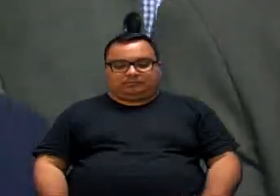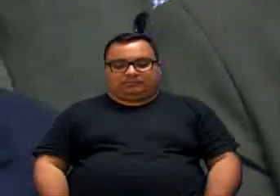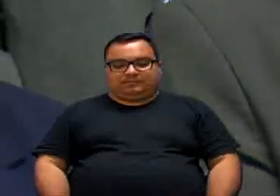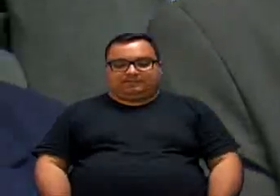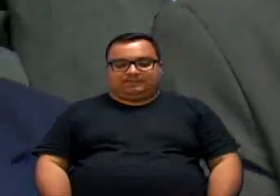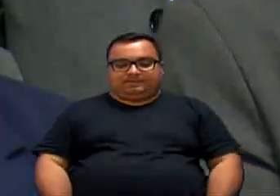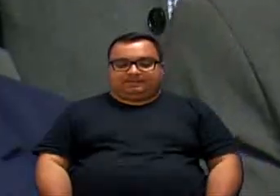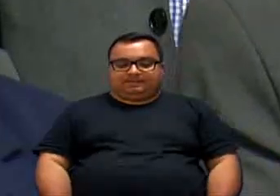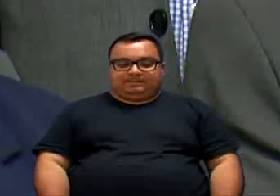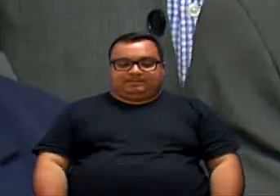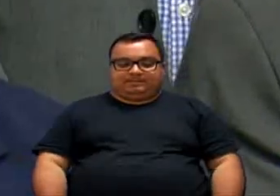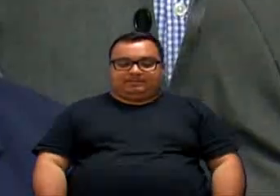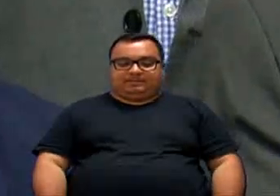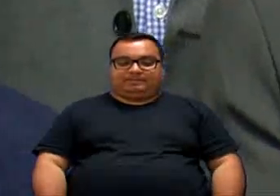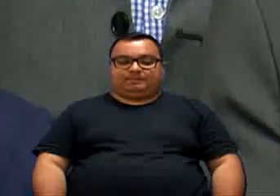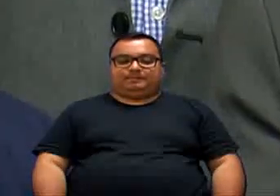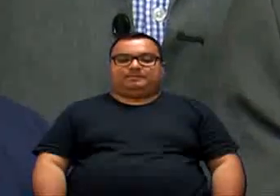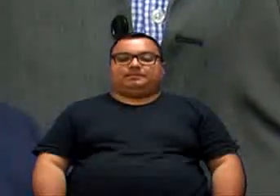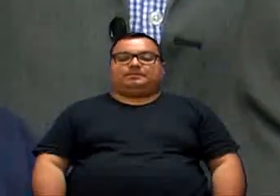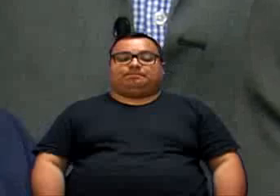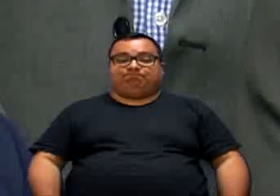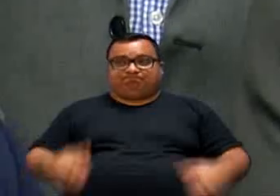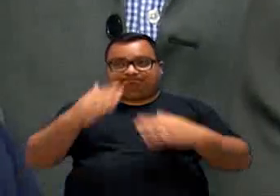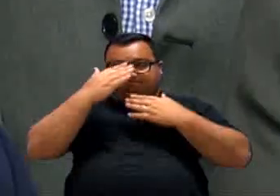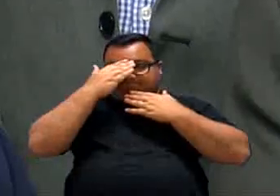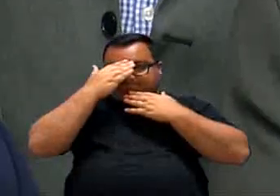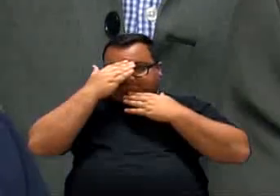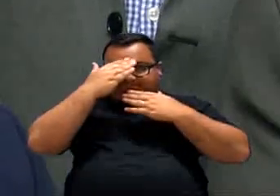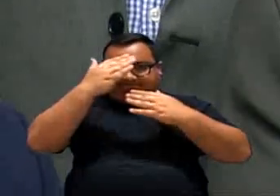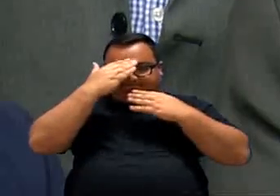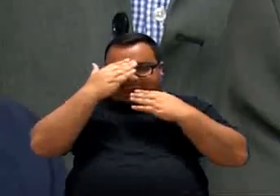Não pode. Só agradecer a